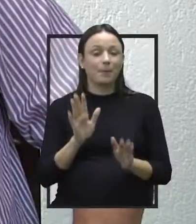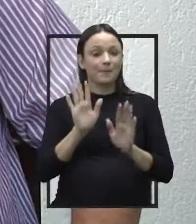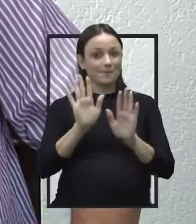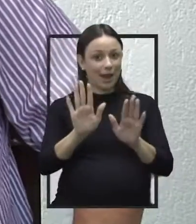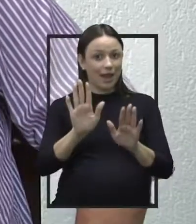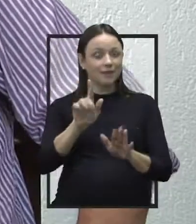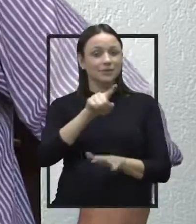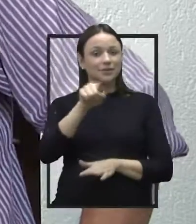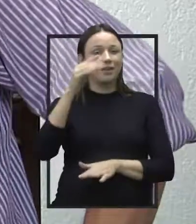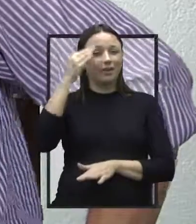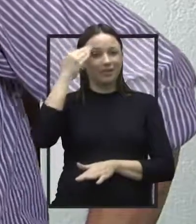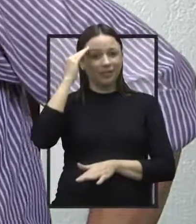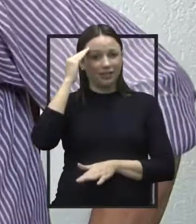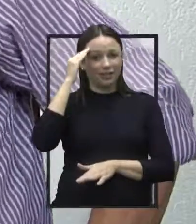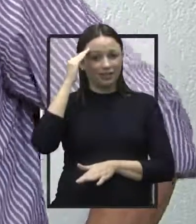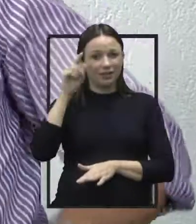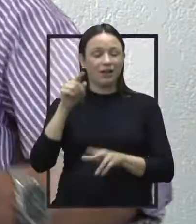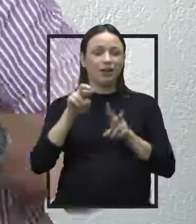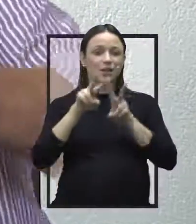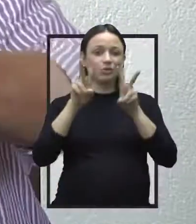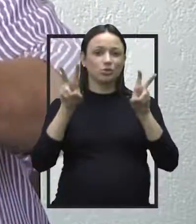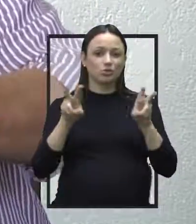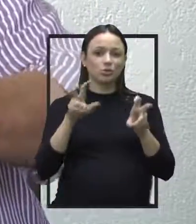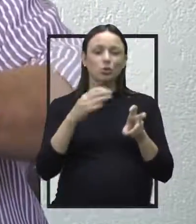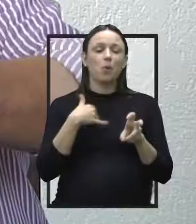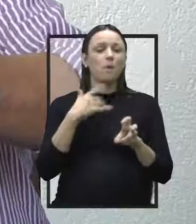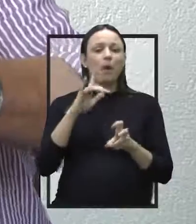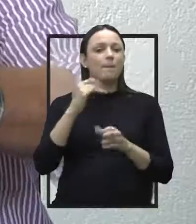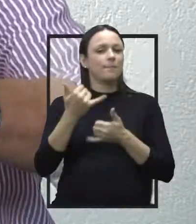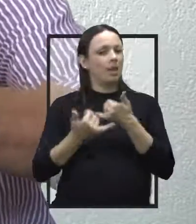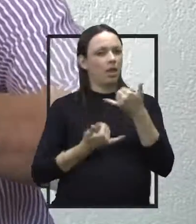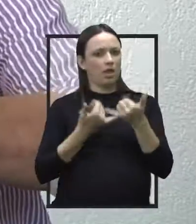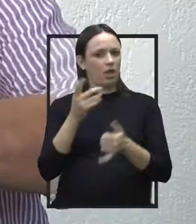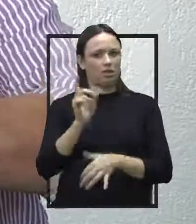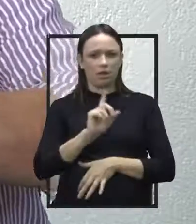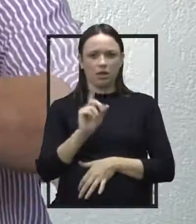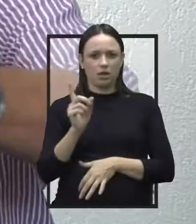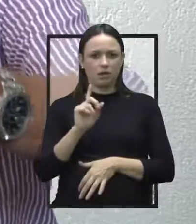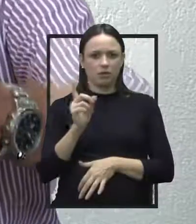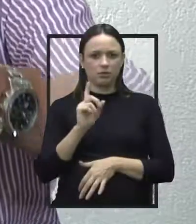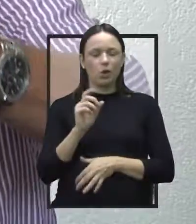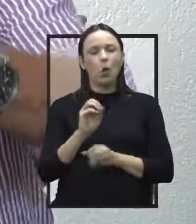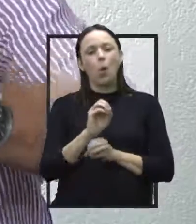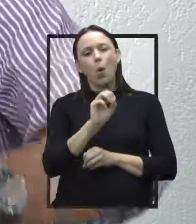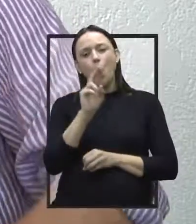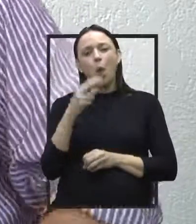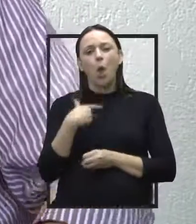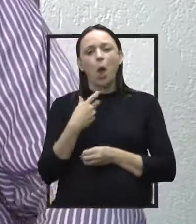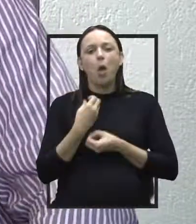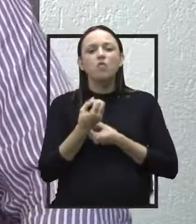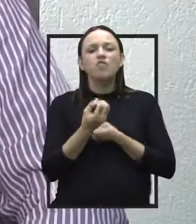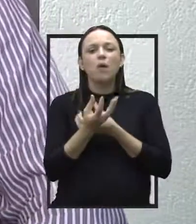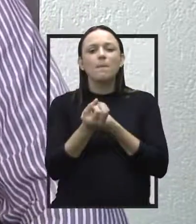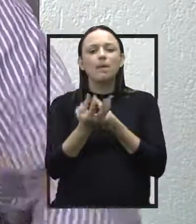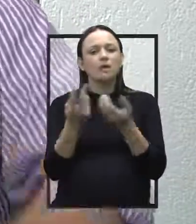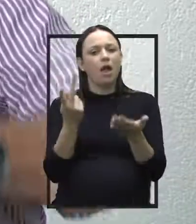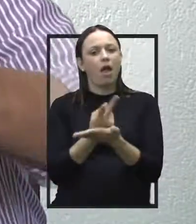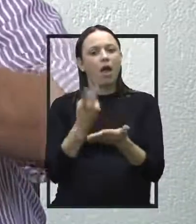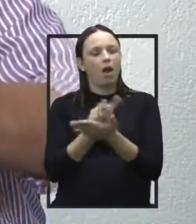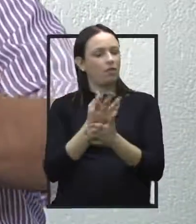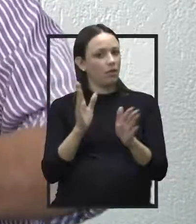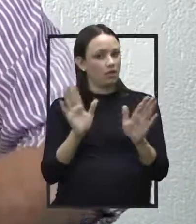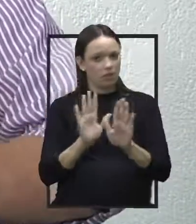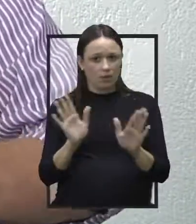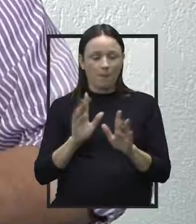que eu não posso, num assunto desse, brincar com esse assunto ou tentar passar uma informação errada para vocês que